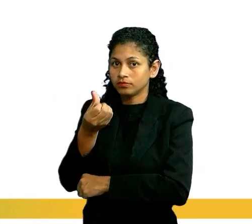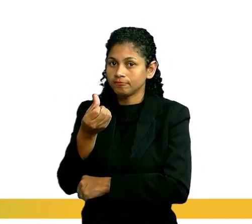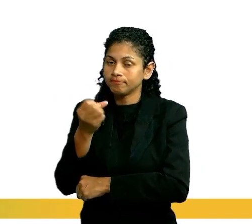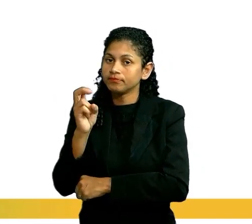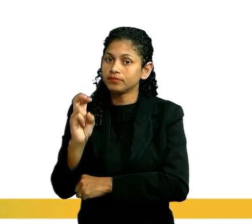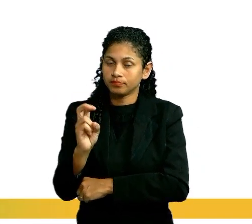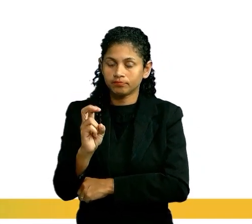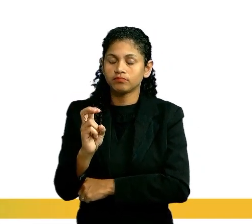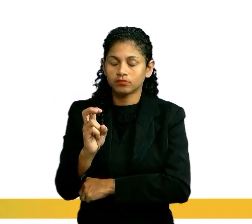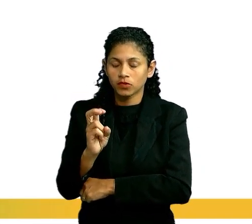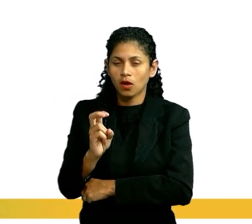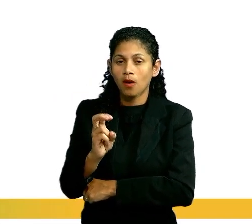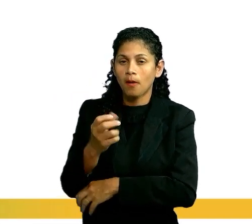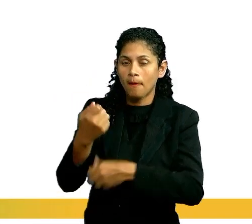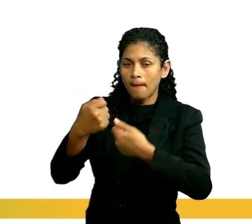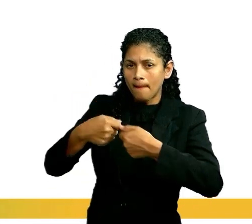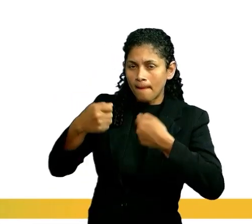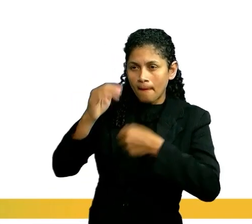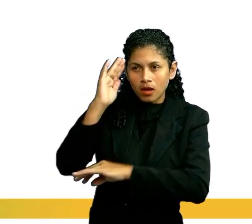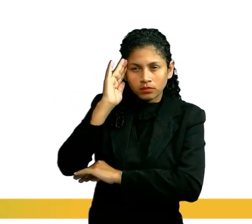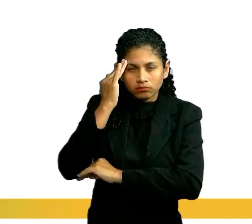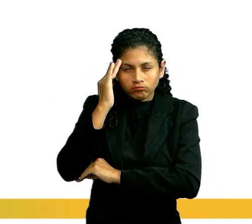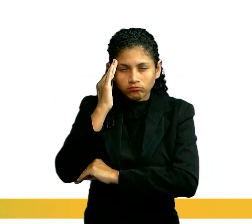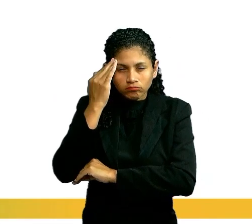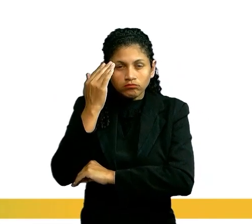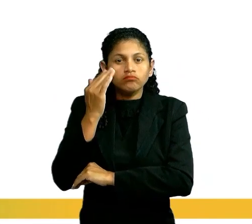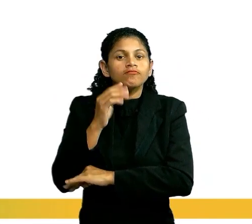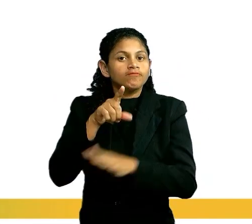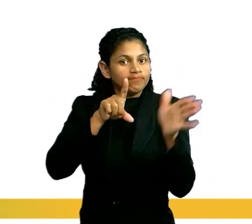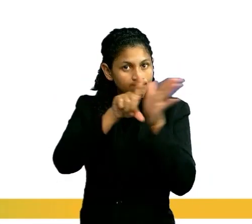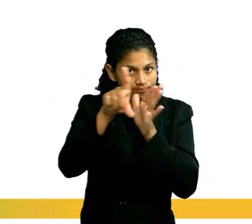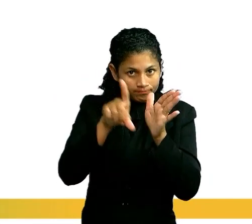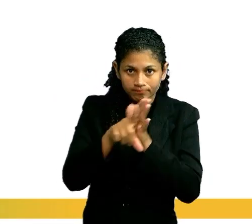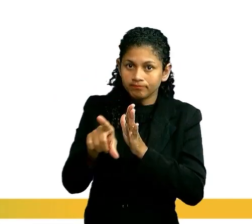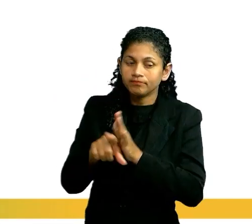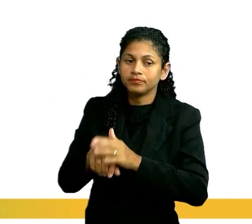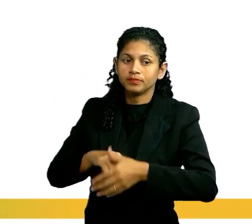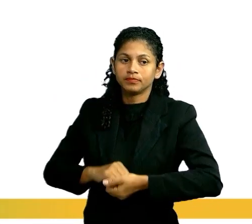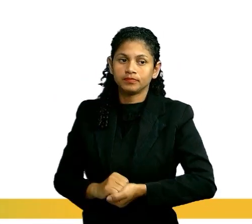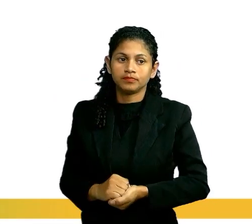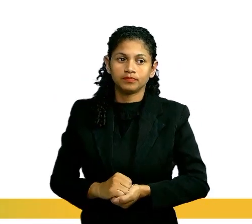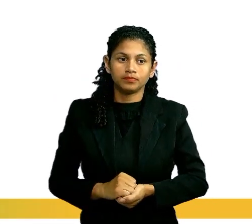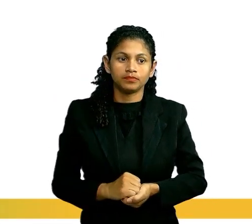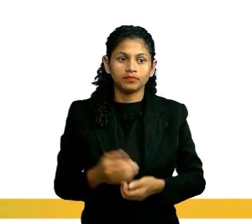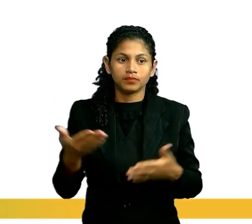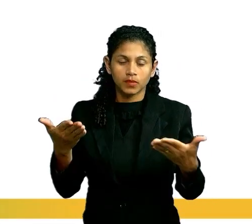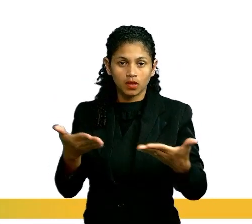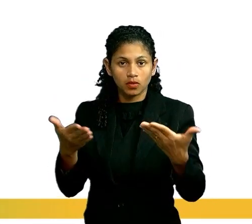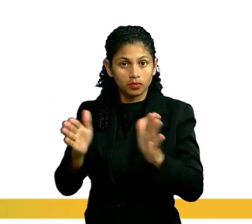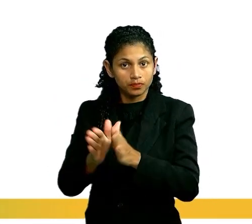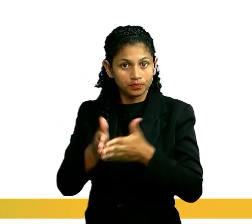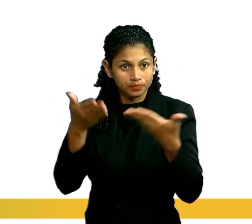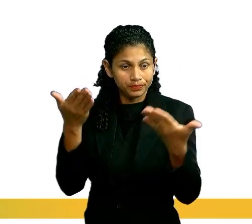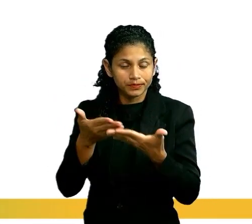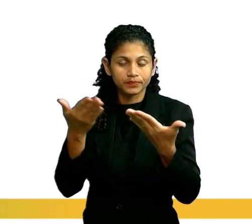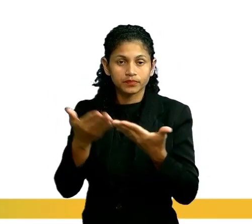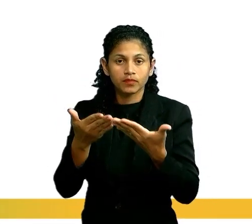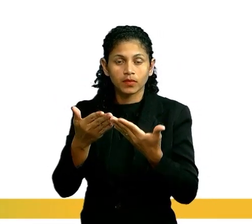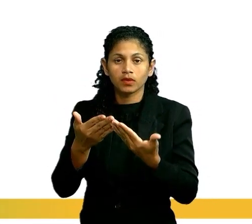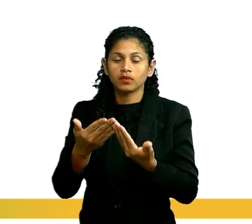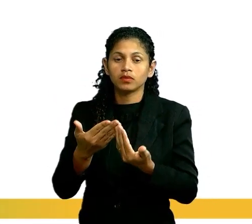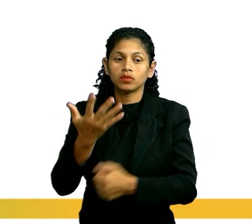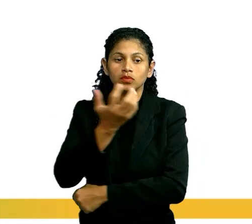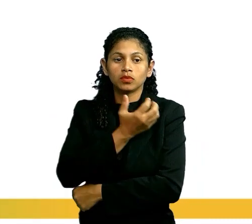uma interpretação da conta e você pode trabalhar com isso daí. Pega agora o livro, questão 2,